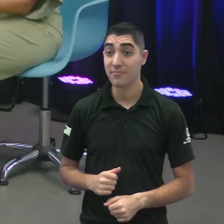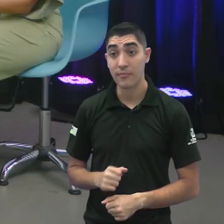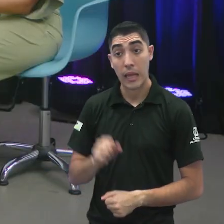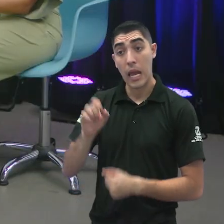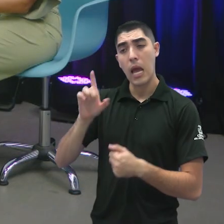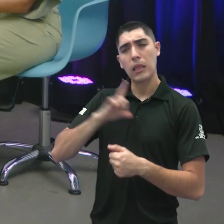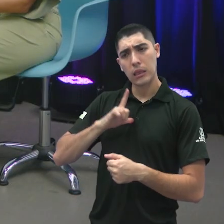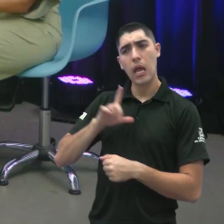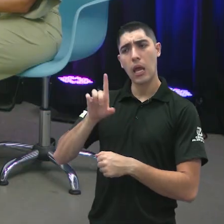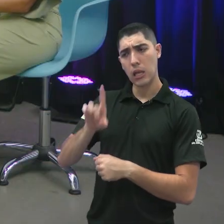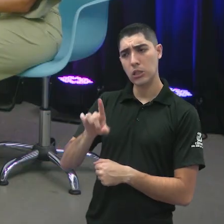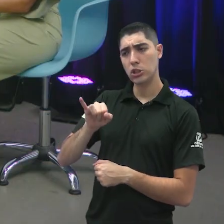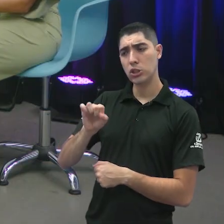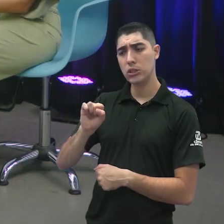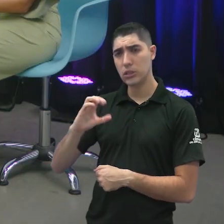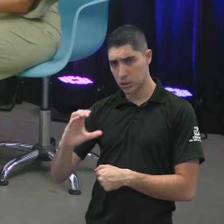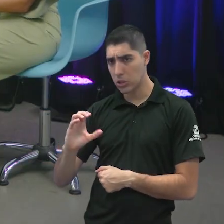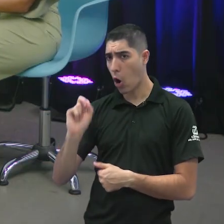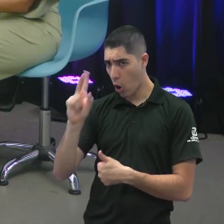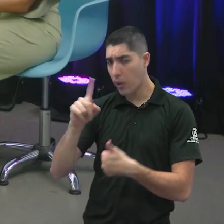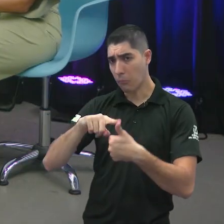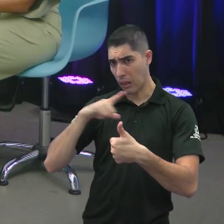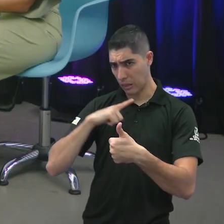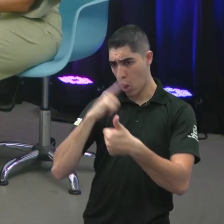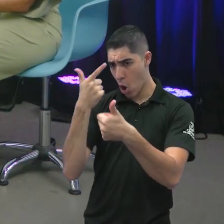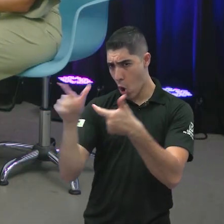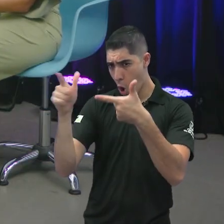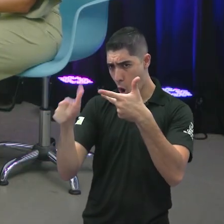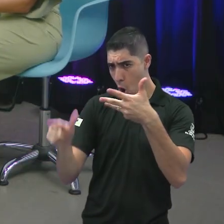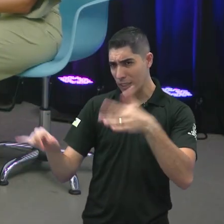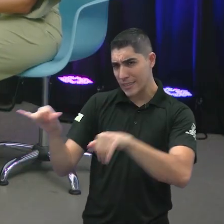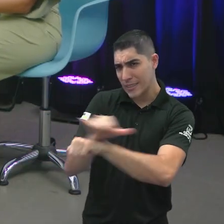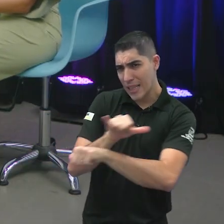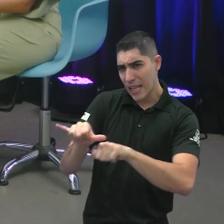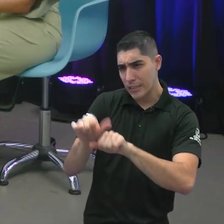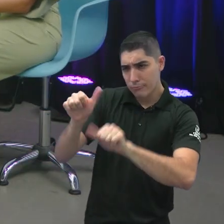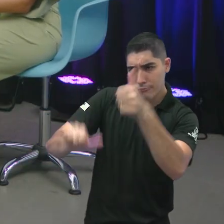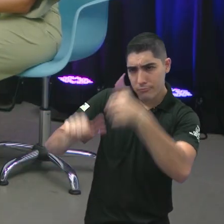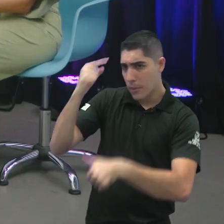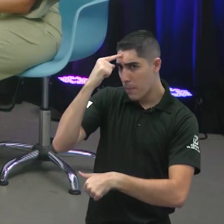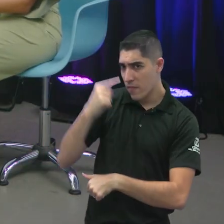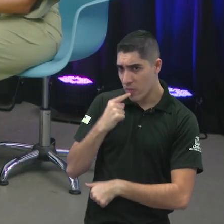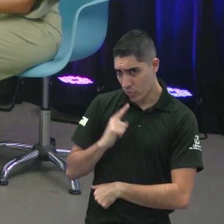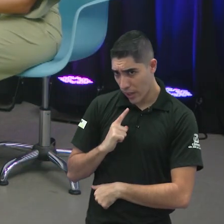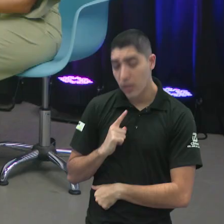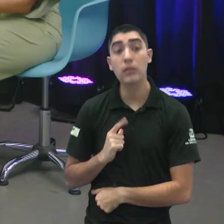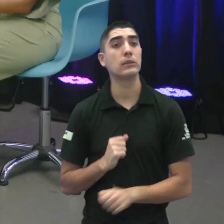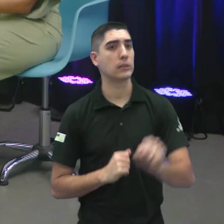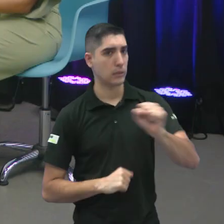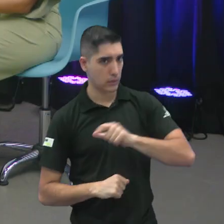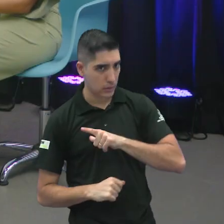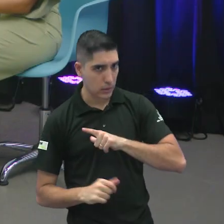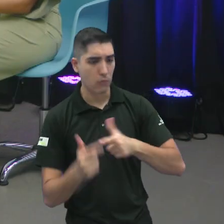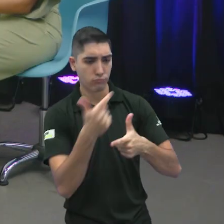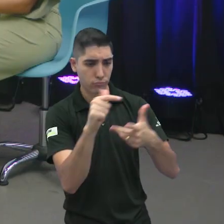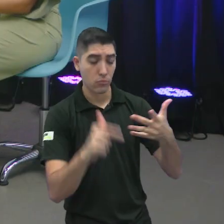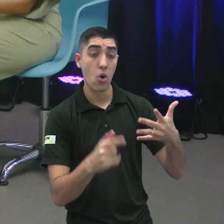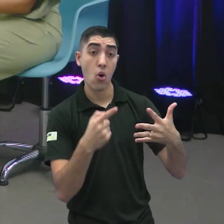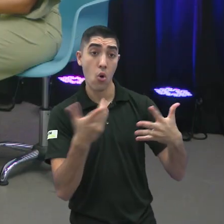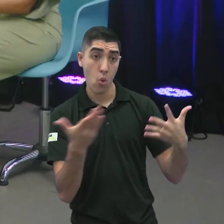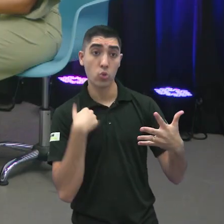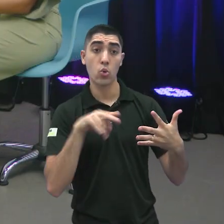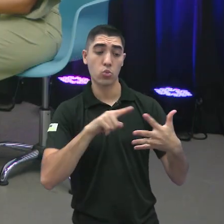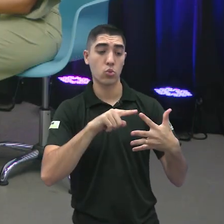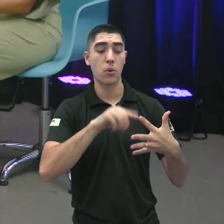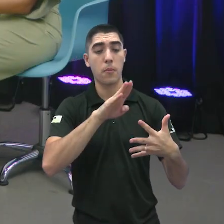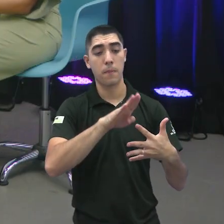a gente está falando de DISC, mas tem outras ferramentas? Tem nesse outras sentido ferramentas. Dessa avaliação de perfil? Sim, tem outras ferramentas. Por exemplo,